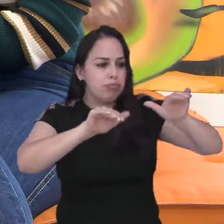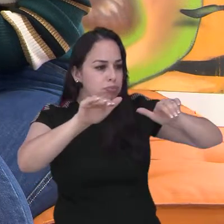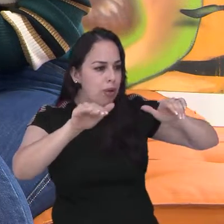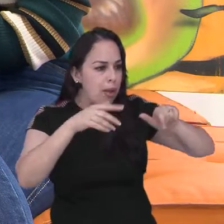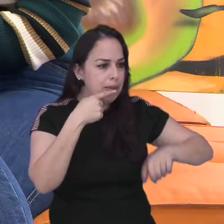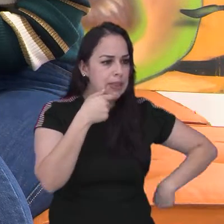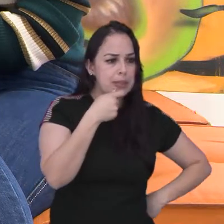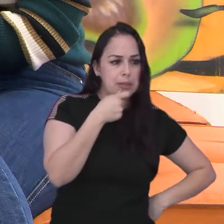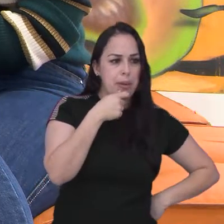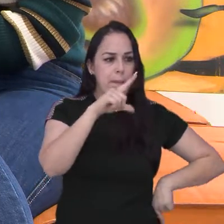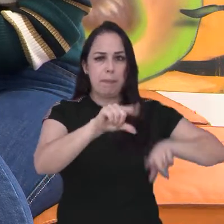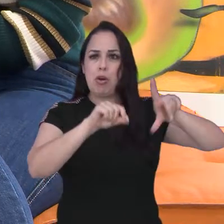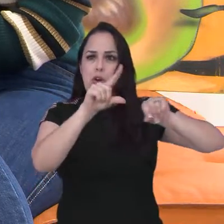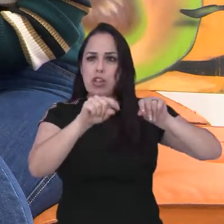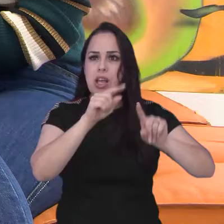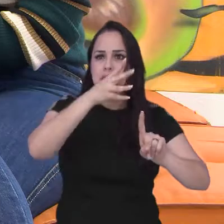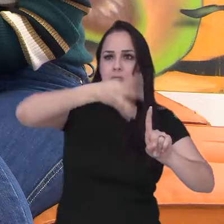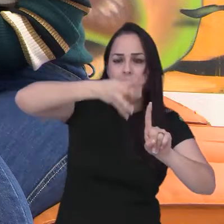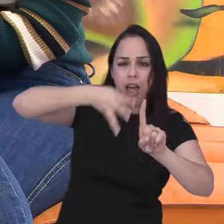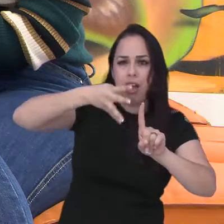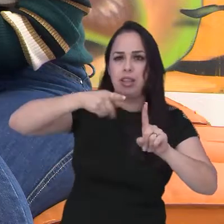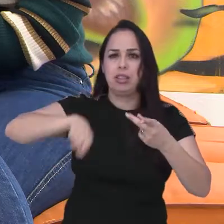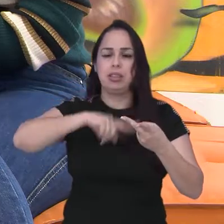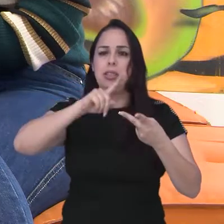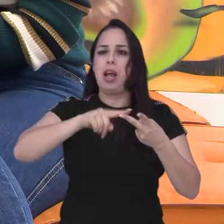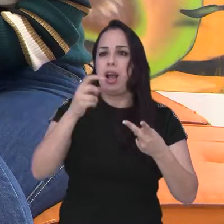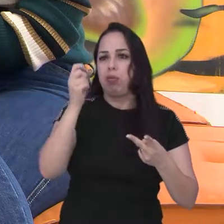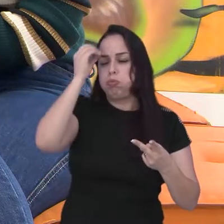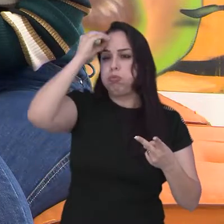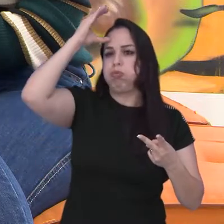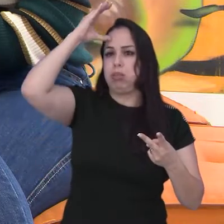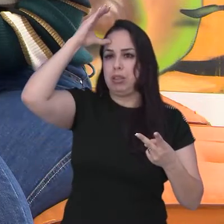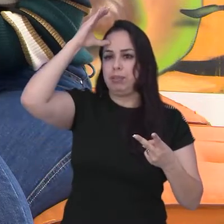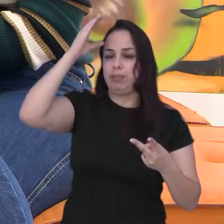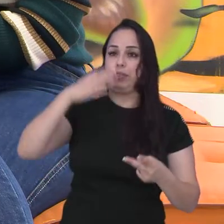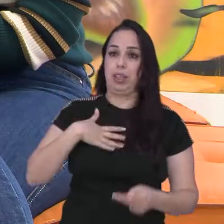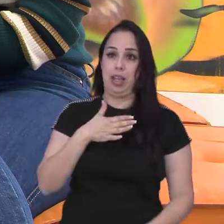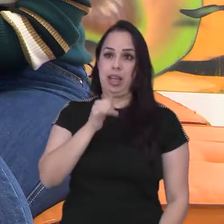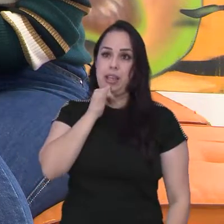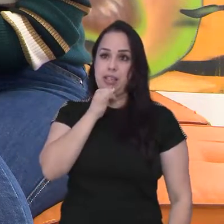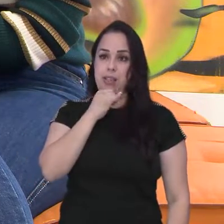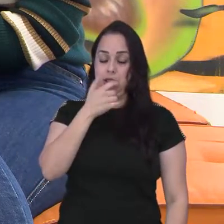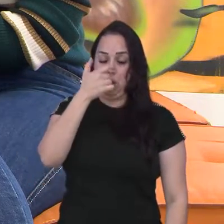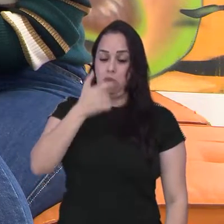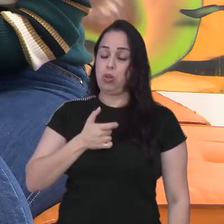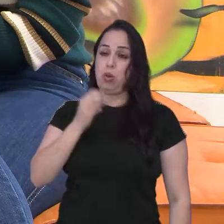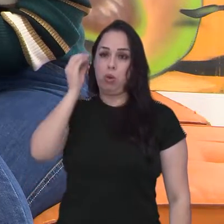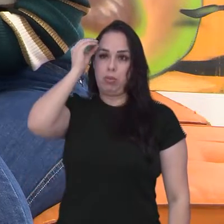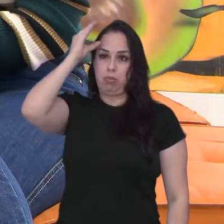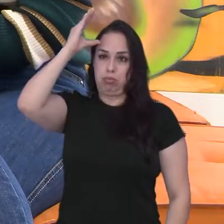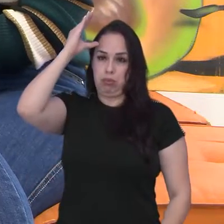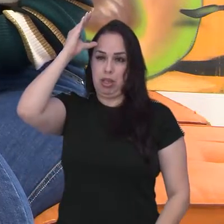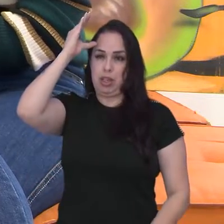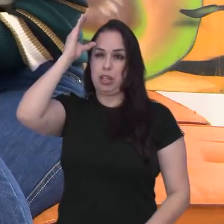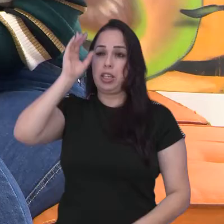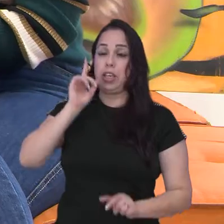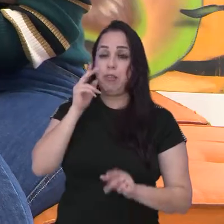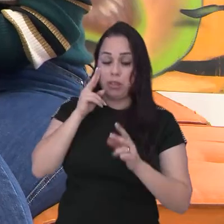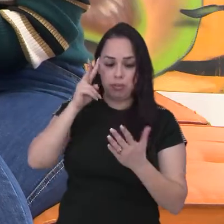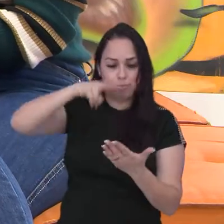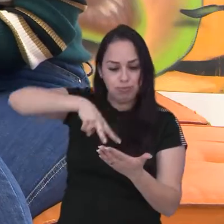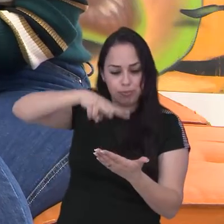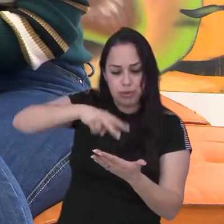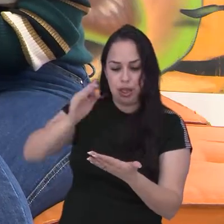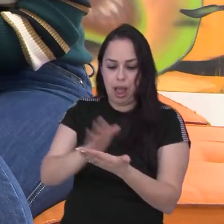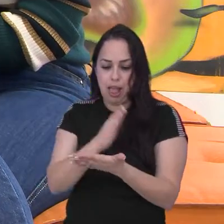referências, né, e de conhecimento, muitas das vezes que nem eu tenho um conhecimento palpável. Então tem revista de